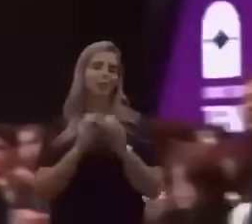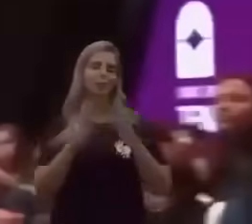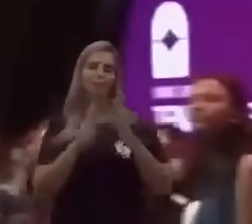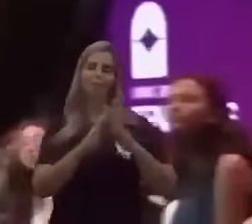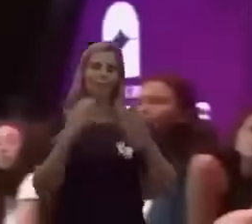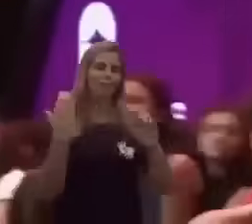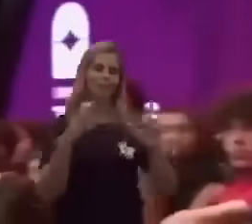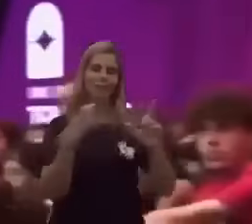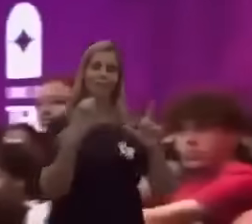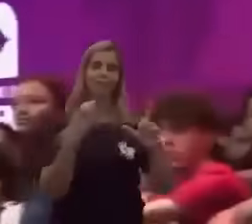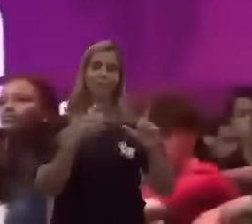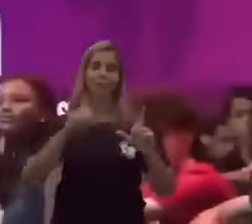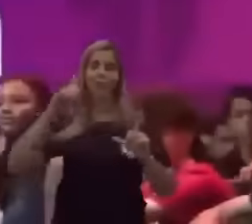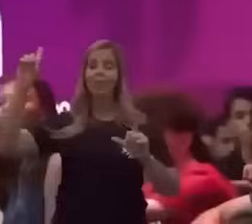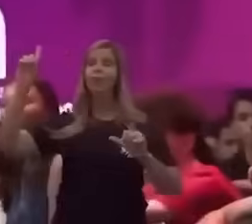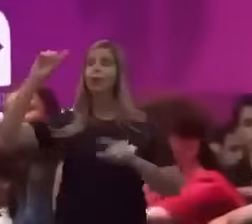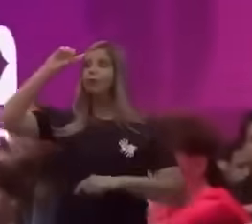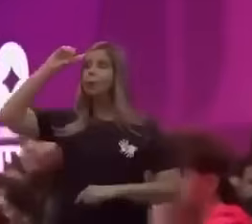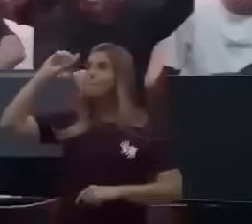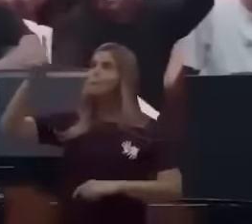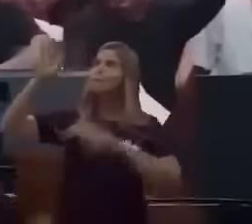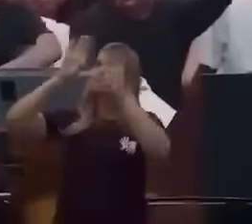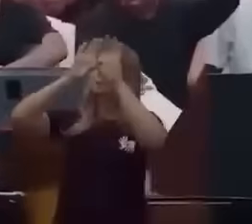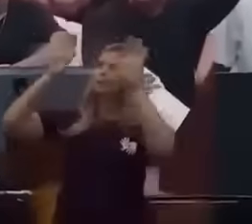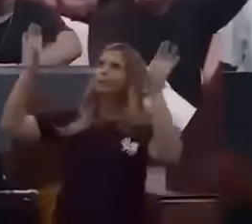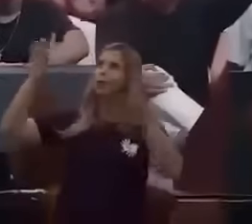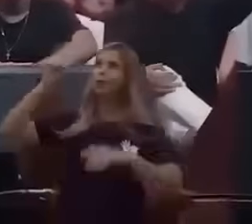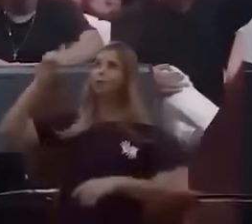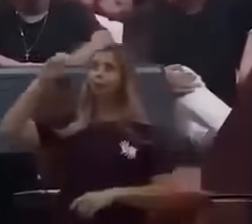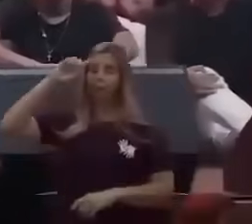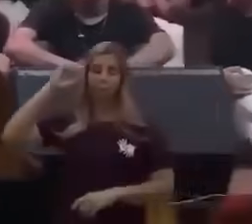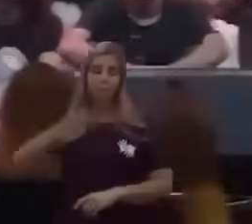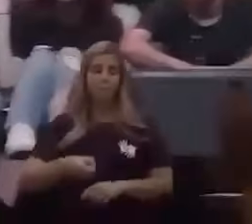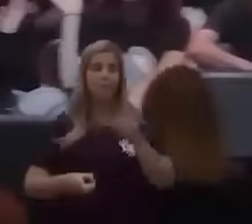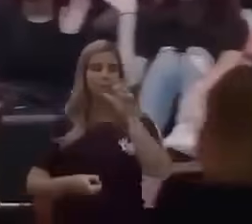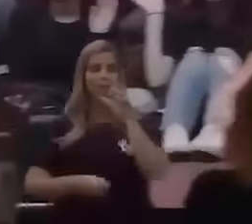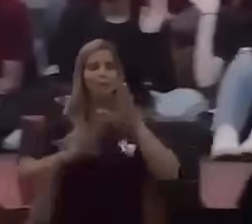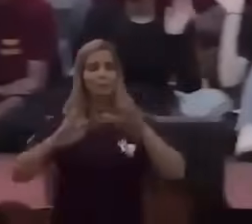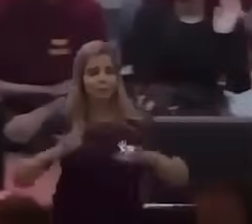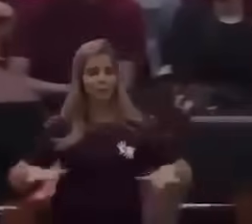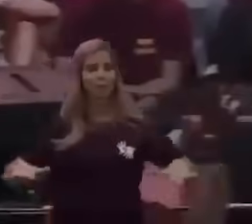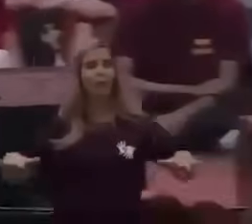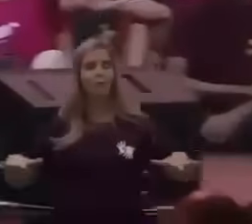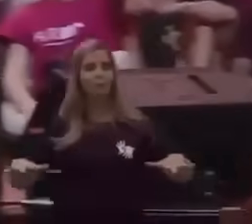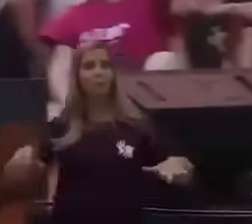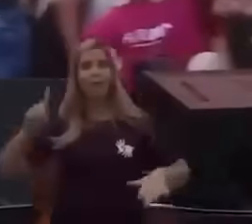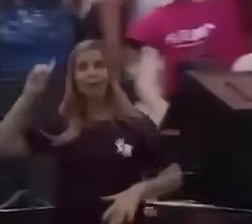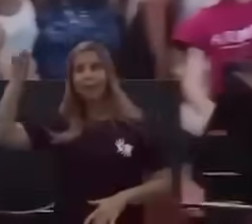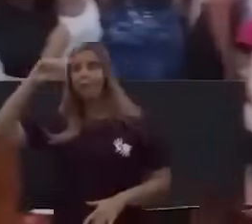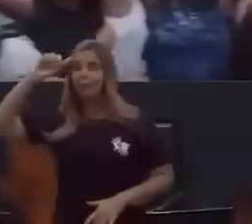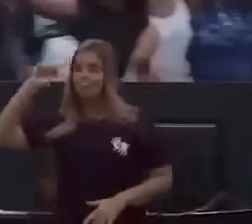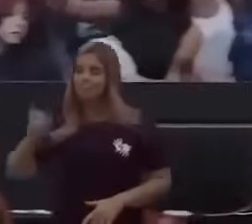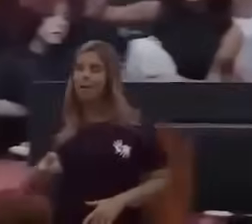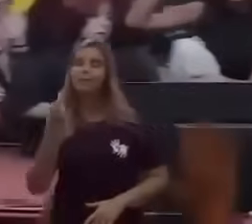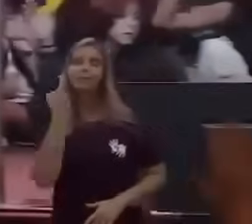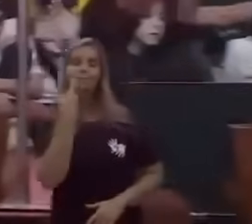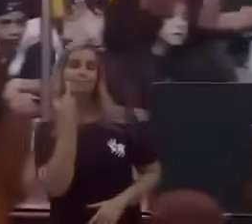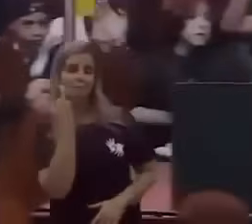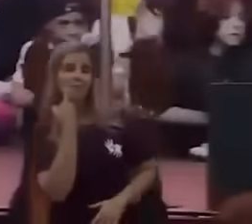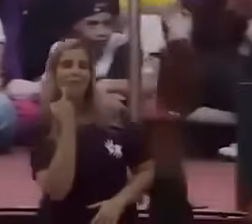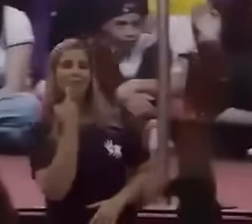manda no céu, é o Deus que manda na terra, é o Deus que manda no mar, e o Senhor empurra um cardume de 153